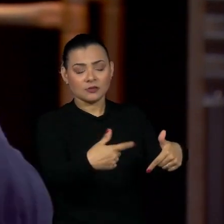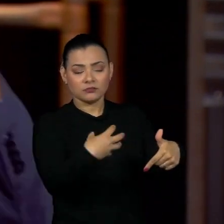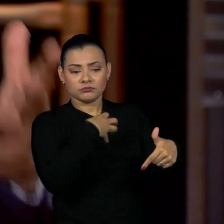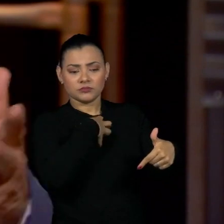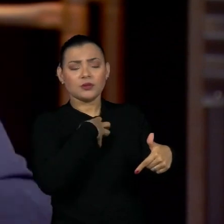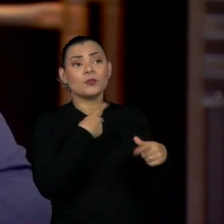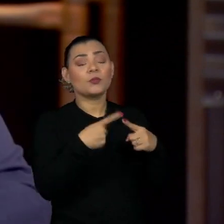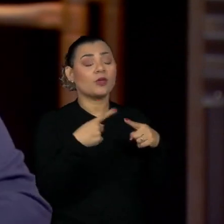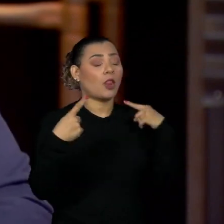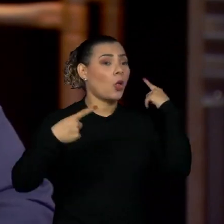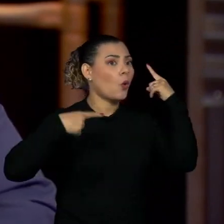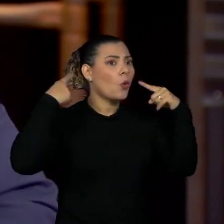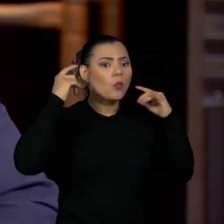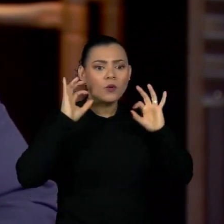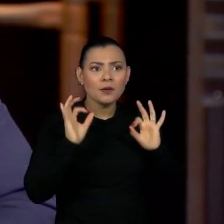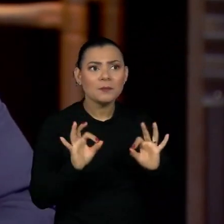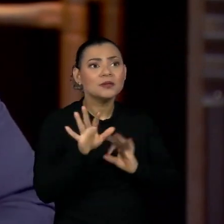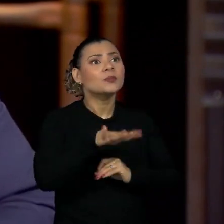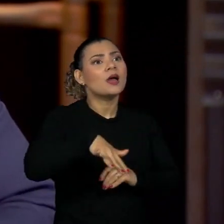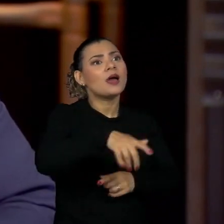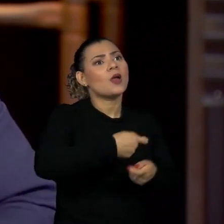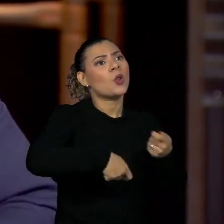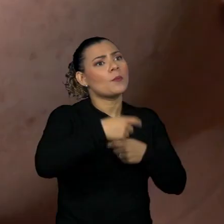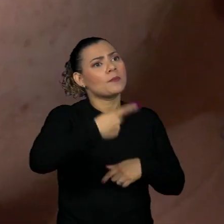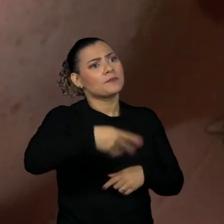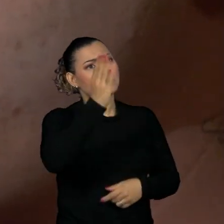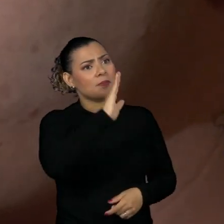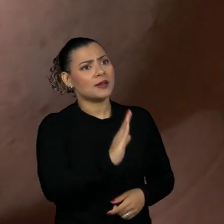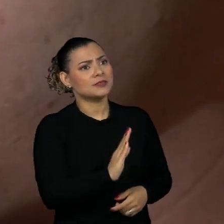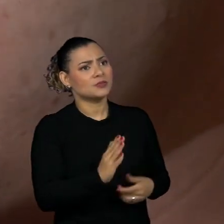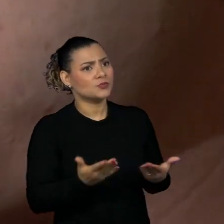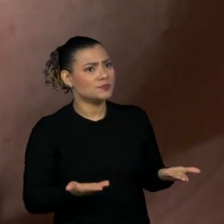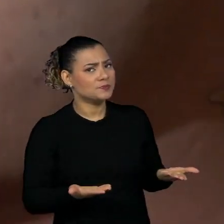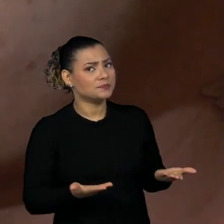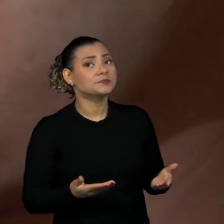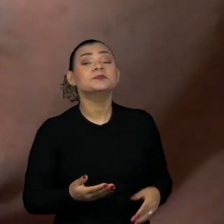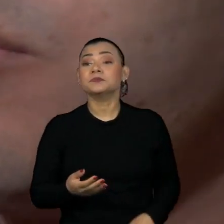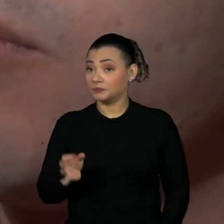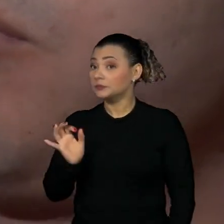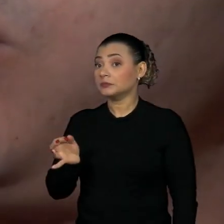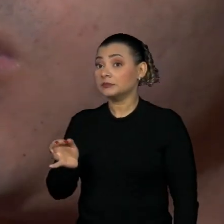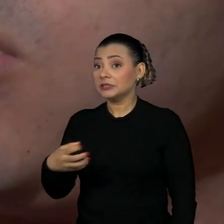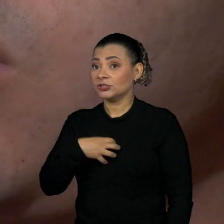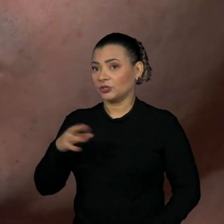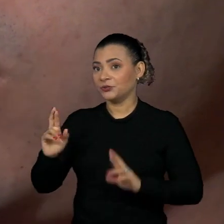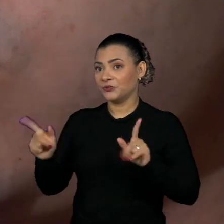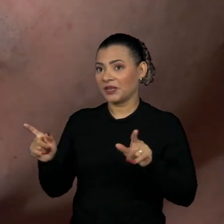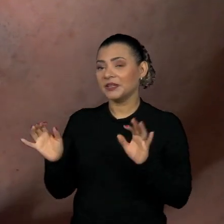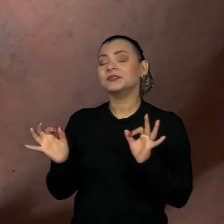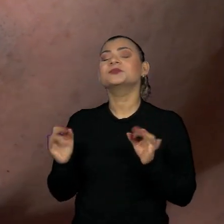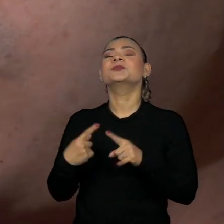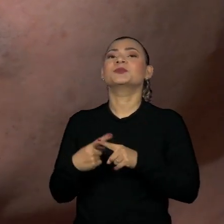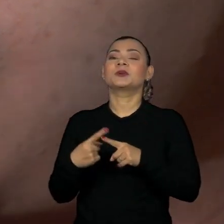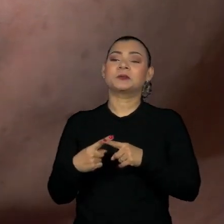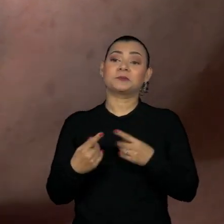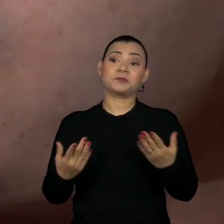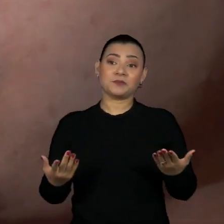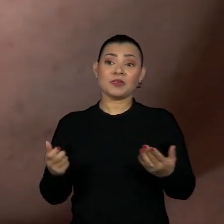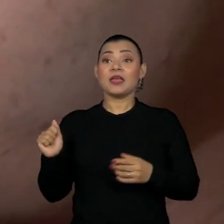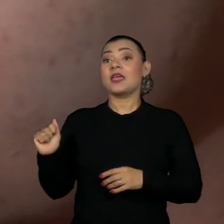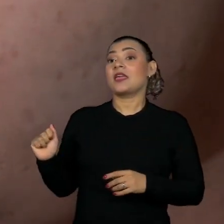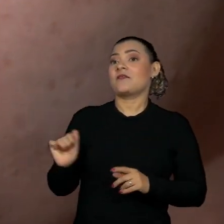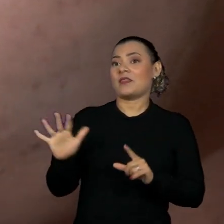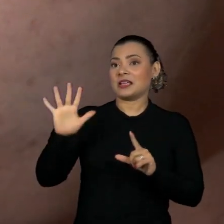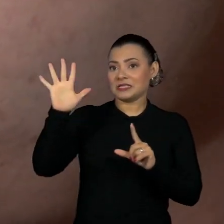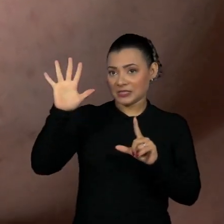essa maluquice que é a economia brasileira? Olha, em grande parte sim, porque assim, quando a gente fala da